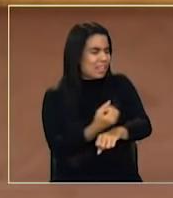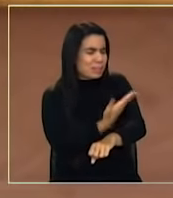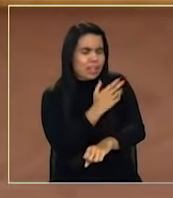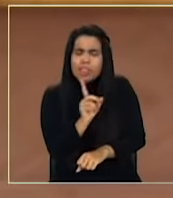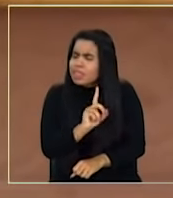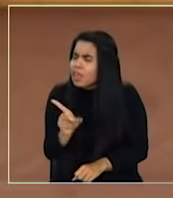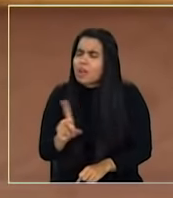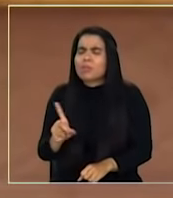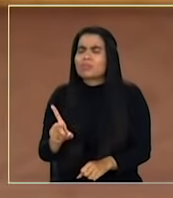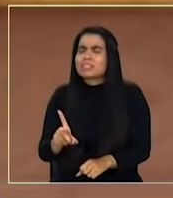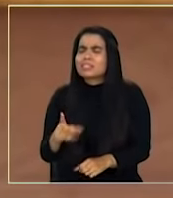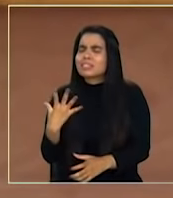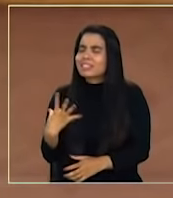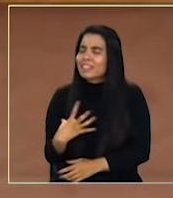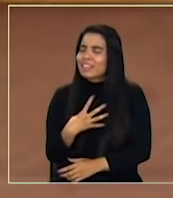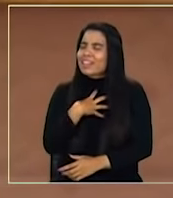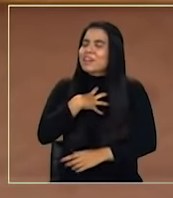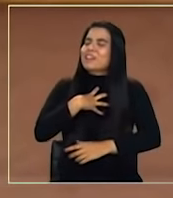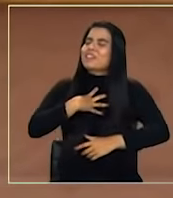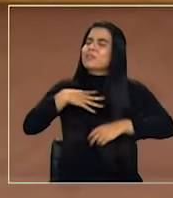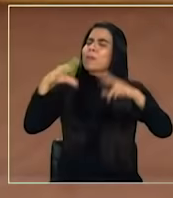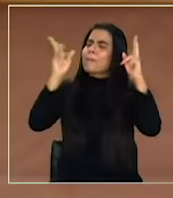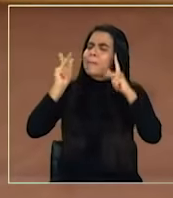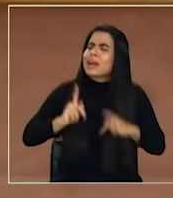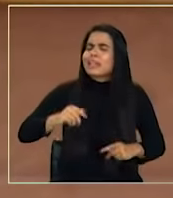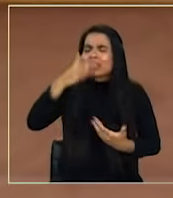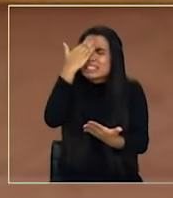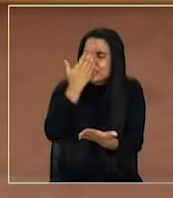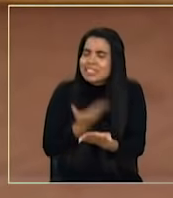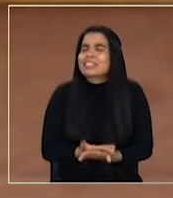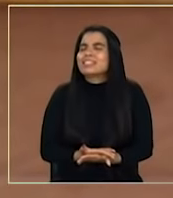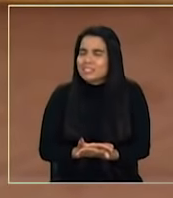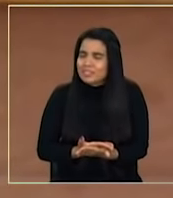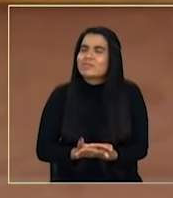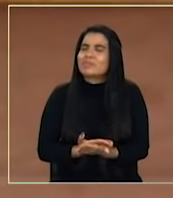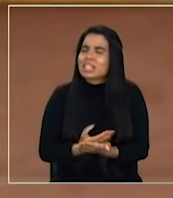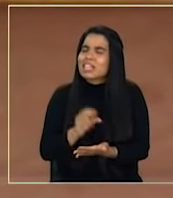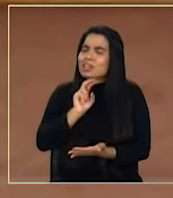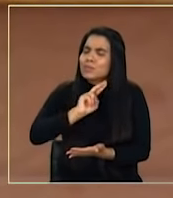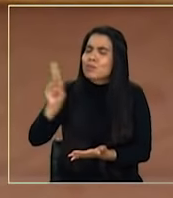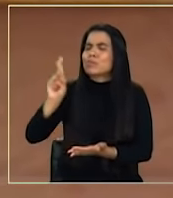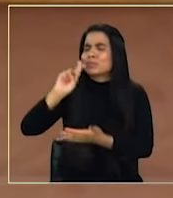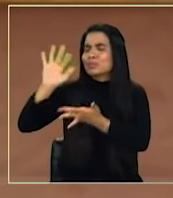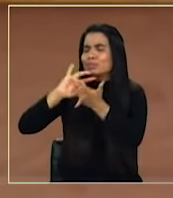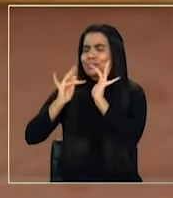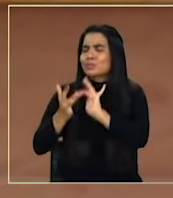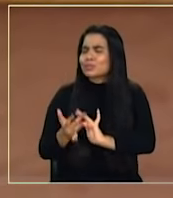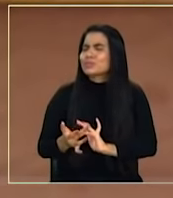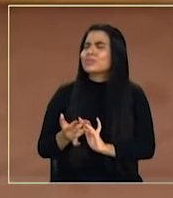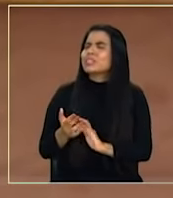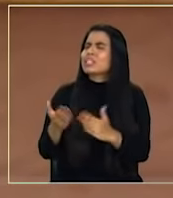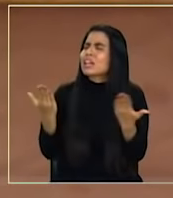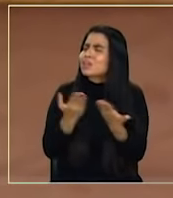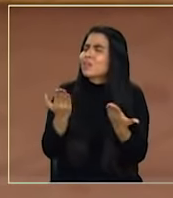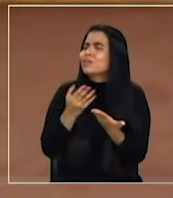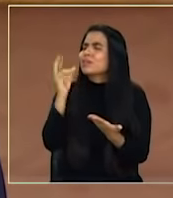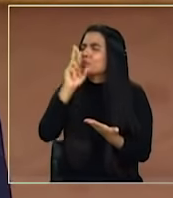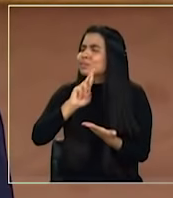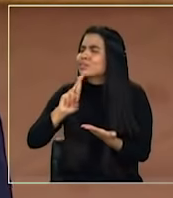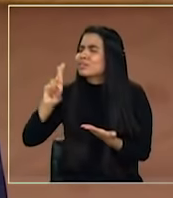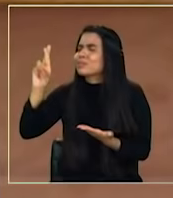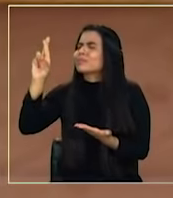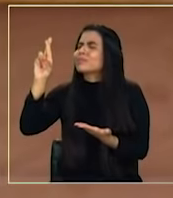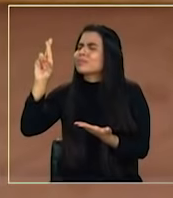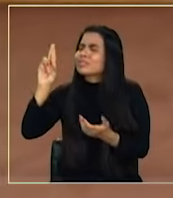literalmente sentida por esta pessoa, meu Pai, em nome de Jesus. Vem agora, meu Senhor,